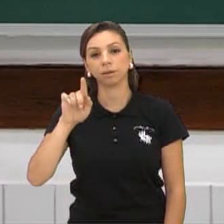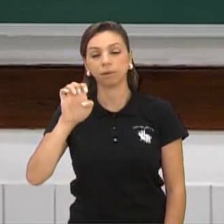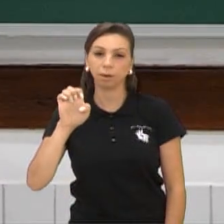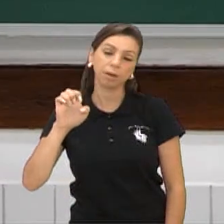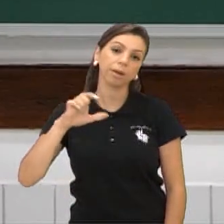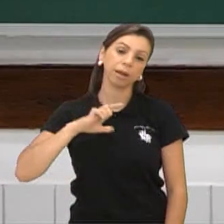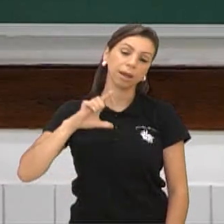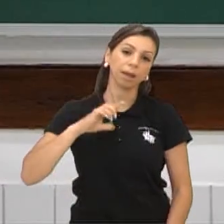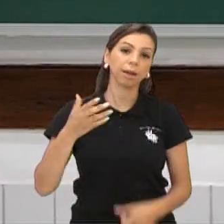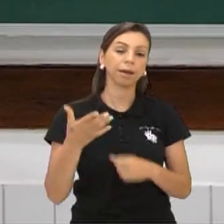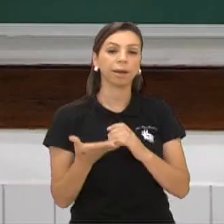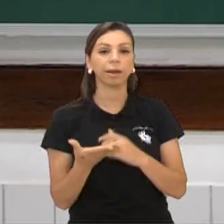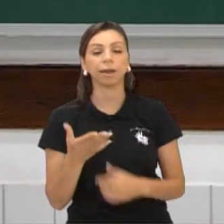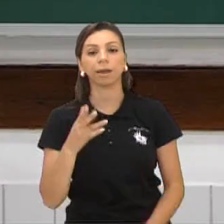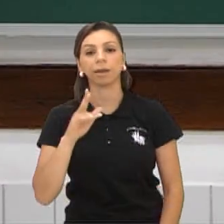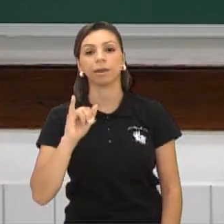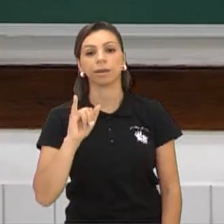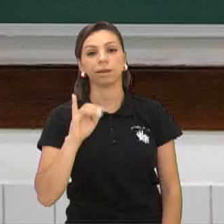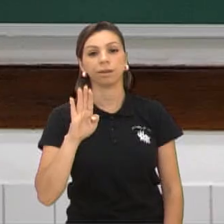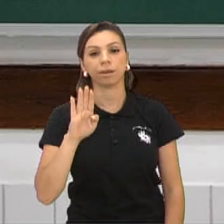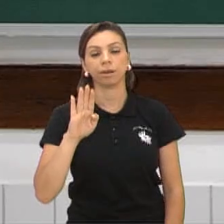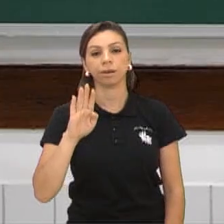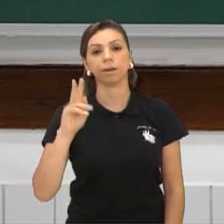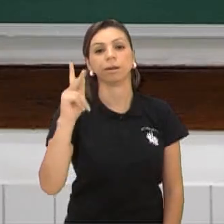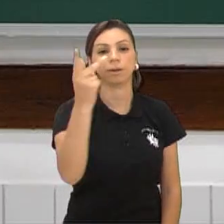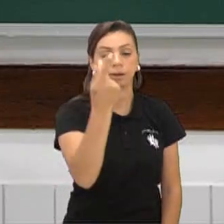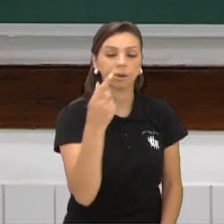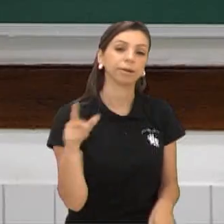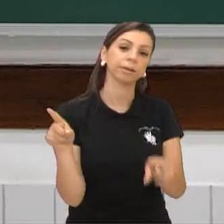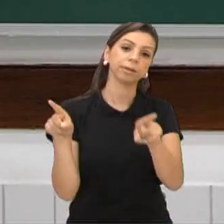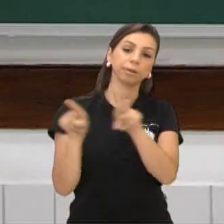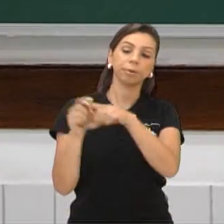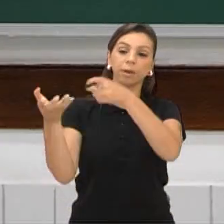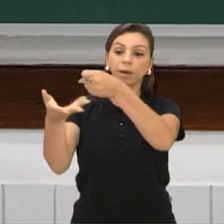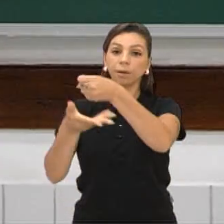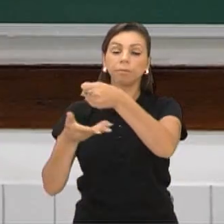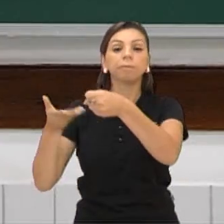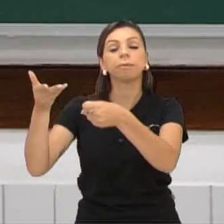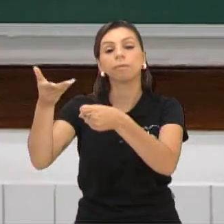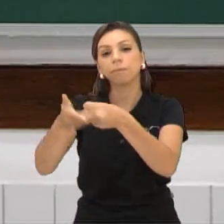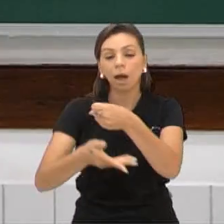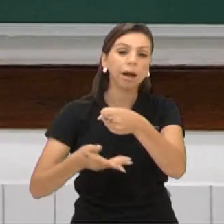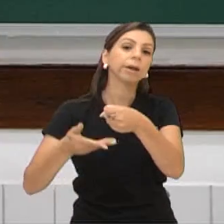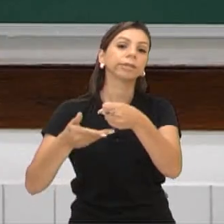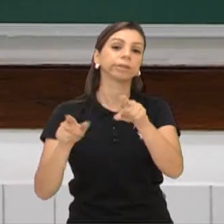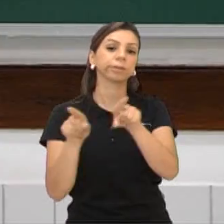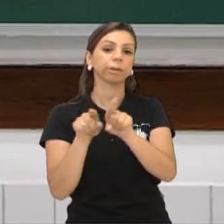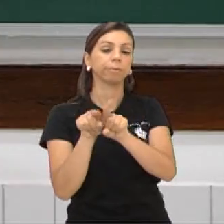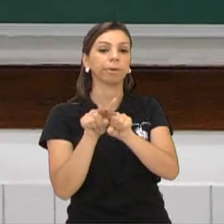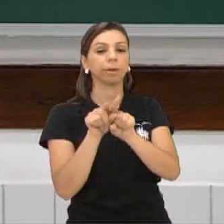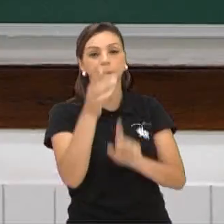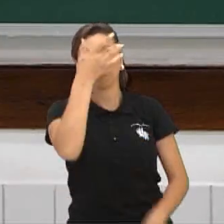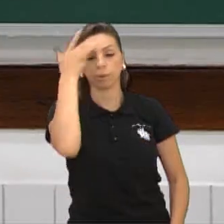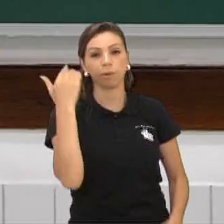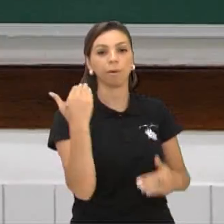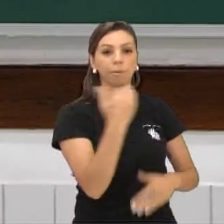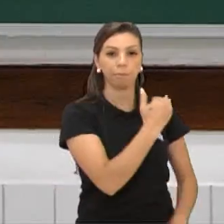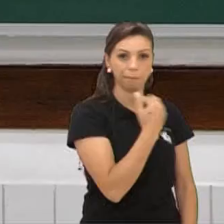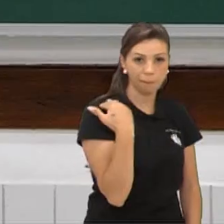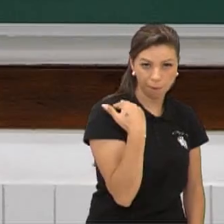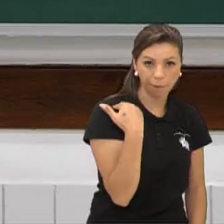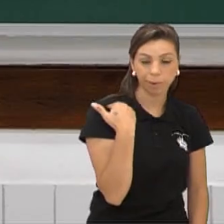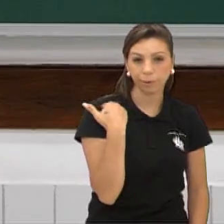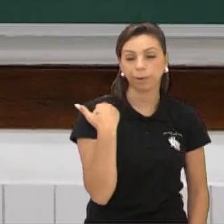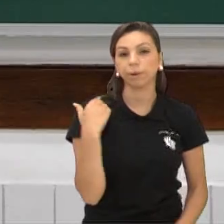no IDH e este IDH é também o alicerce a partir de taxas de mortalidade, de taxas ligadas